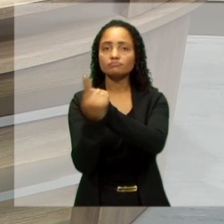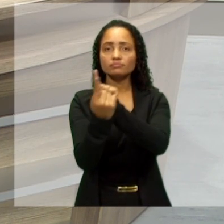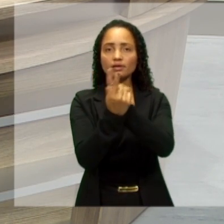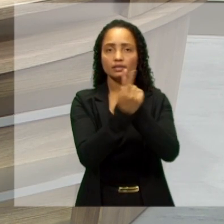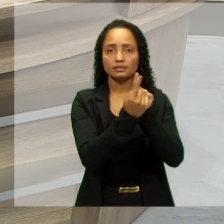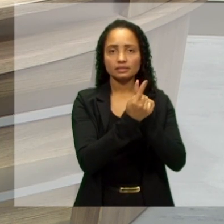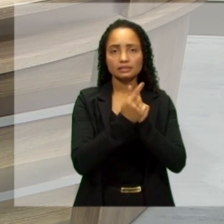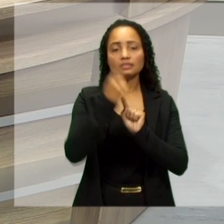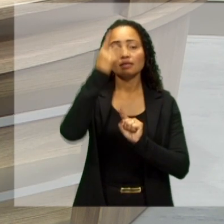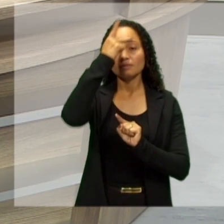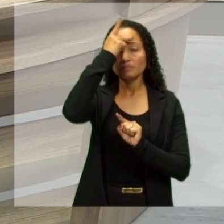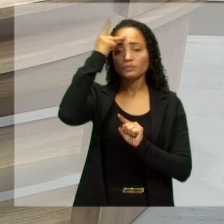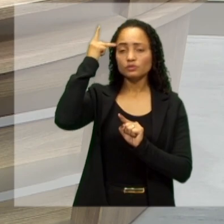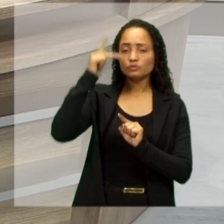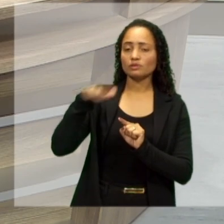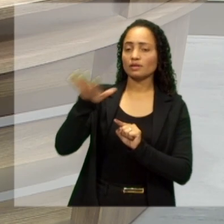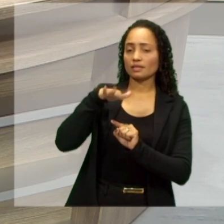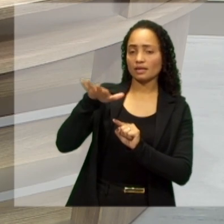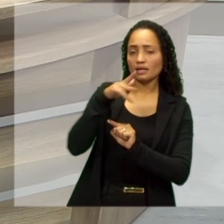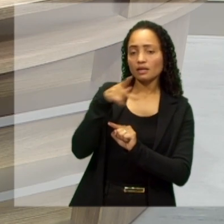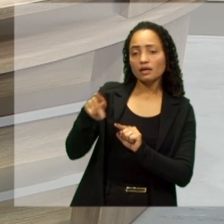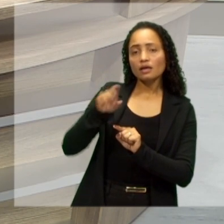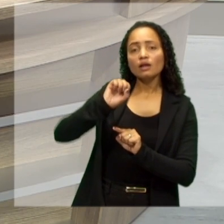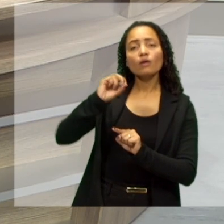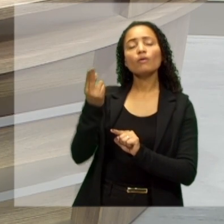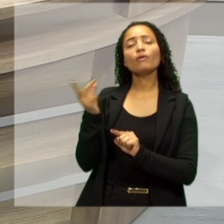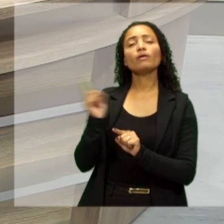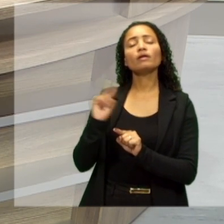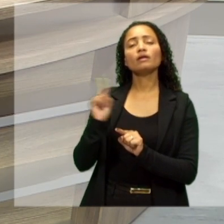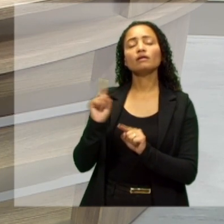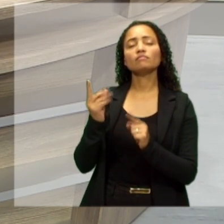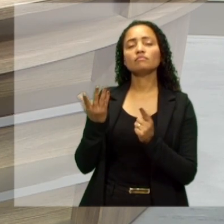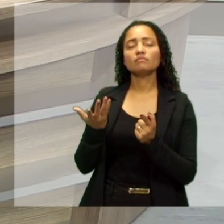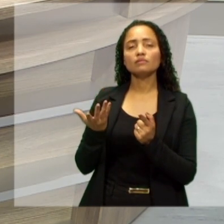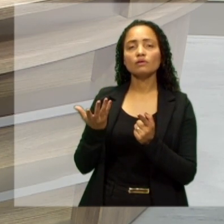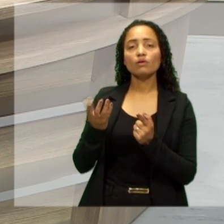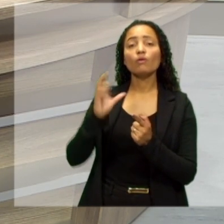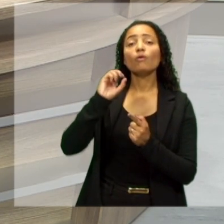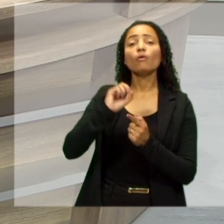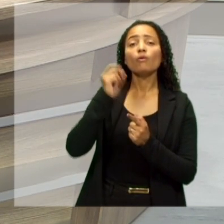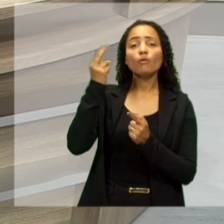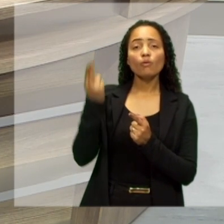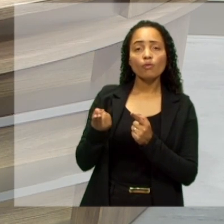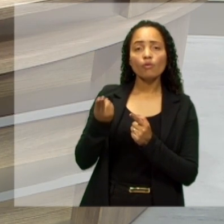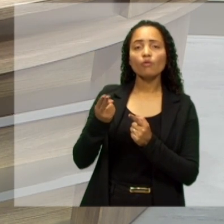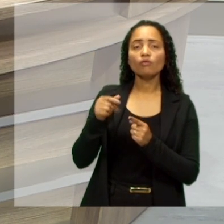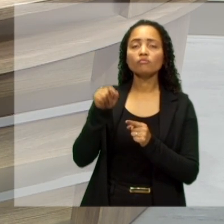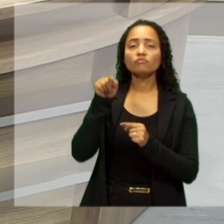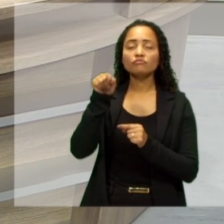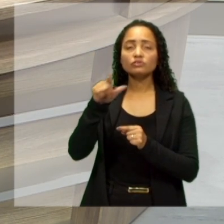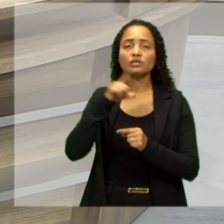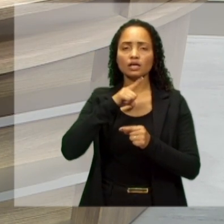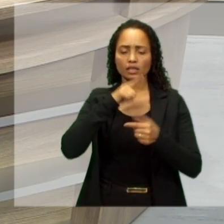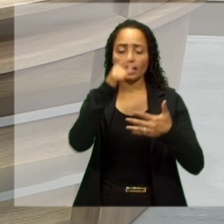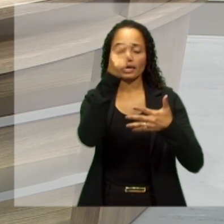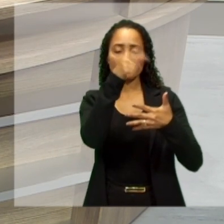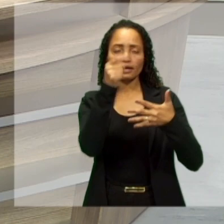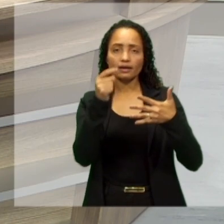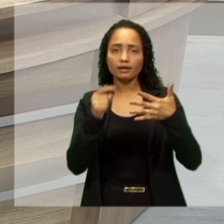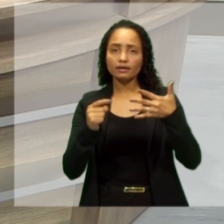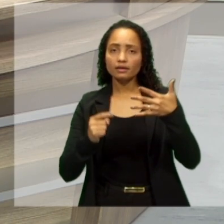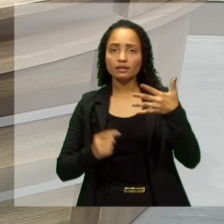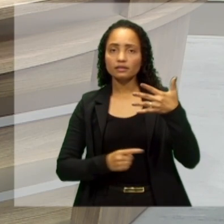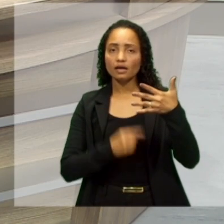por cada uma das especialidades ou não? Ou vocês têm ainda algum critério que ainda não está sendo